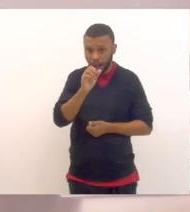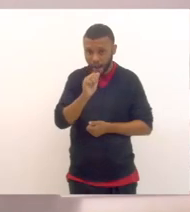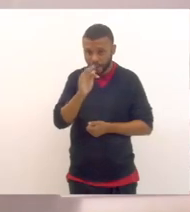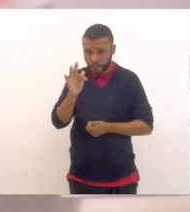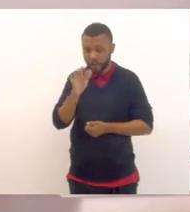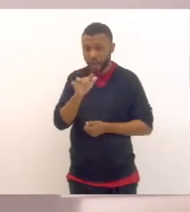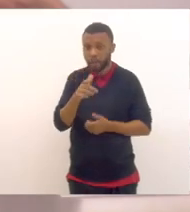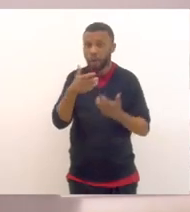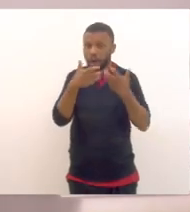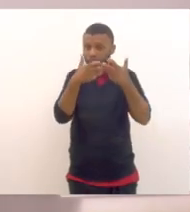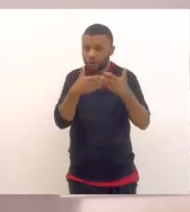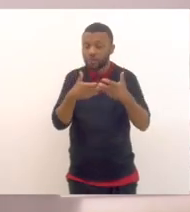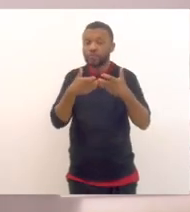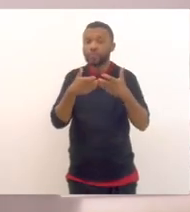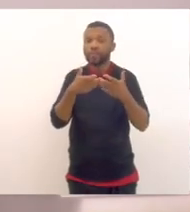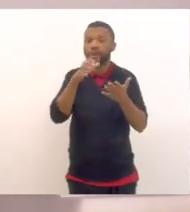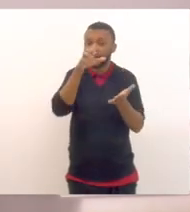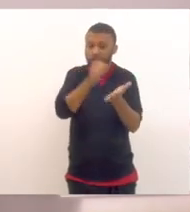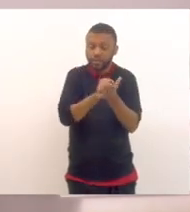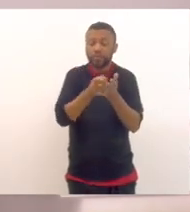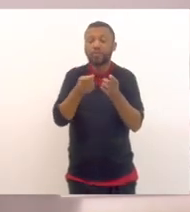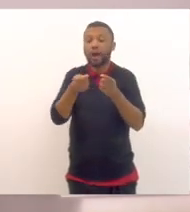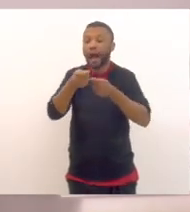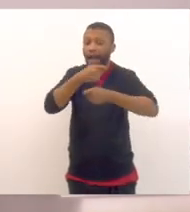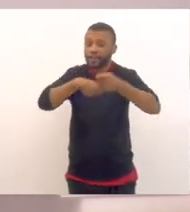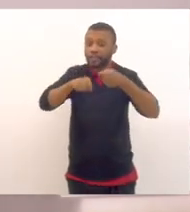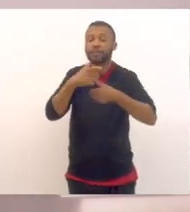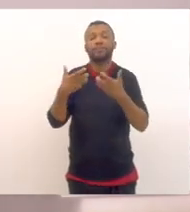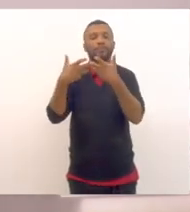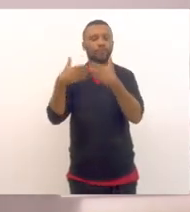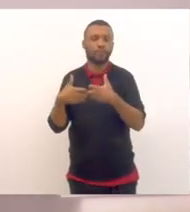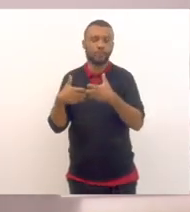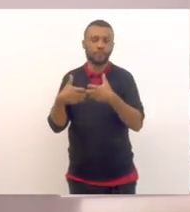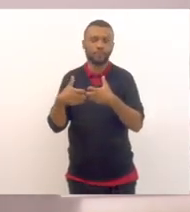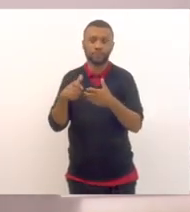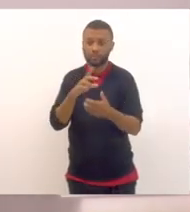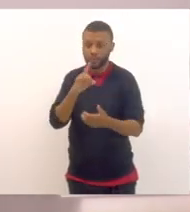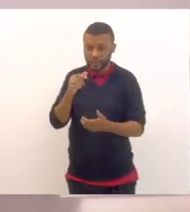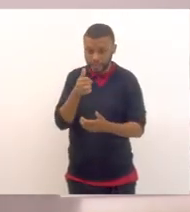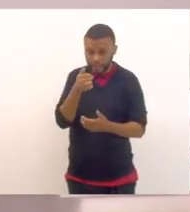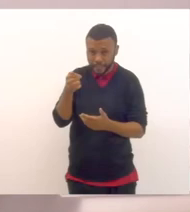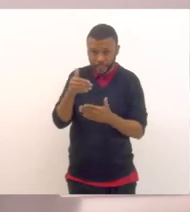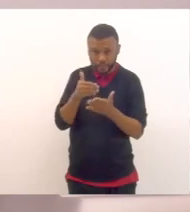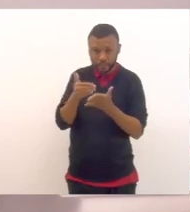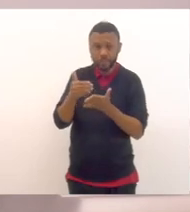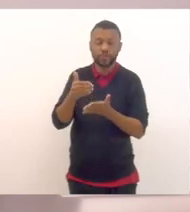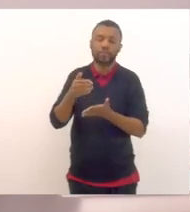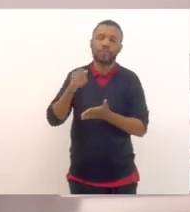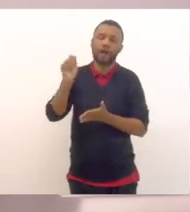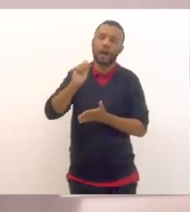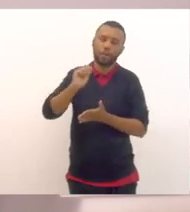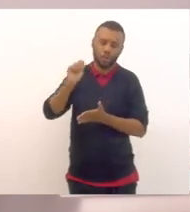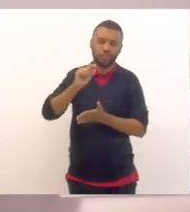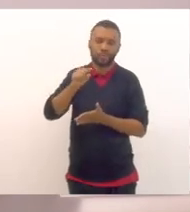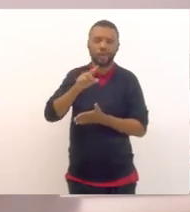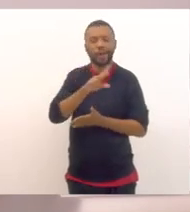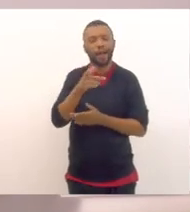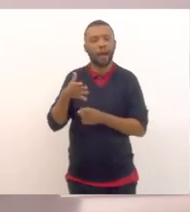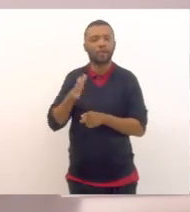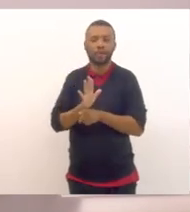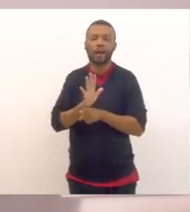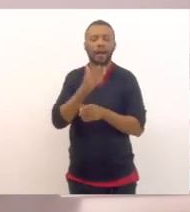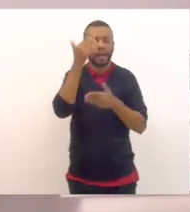administrativo e funcionamento que a parte de 17 se ajudar bastante agradecer a secretaria de de transporte